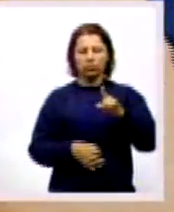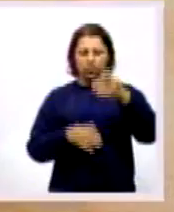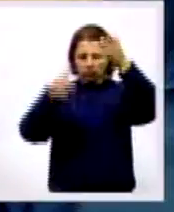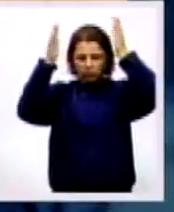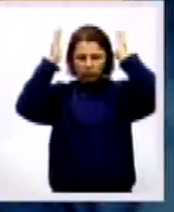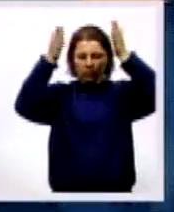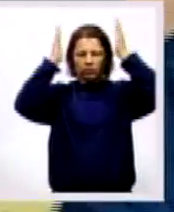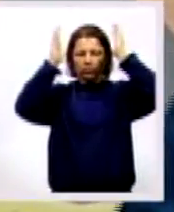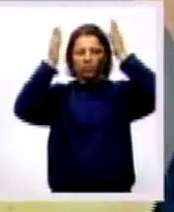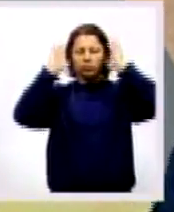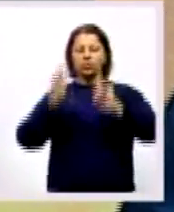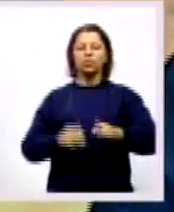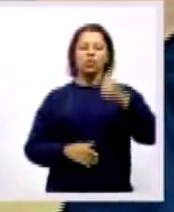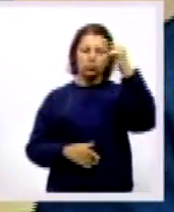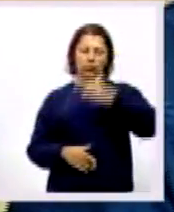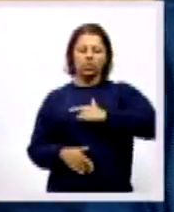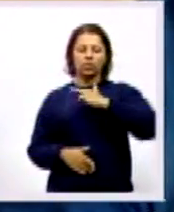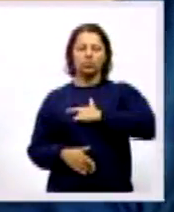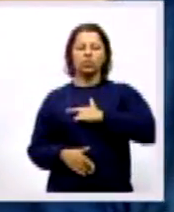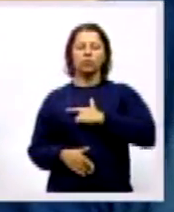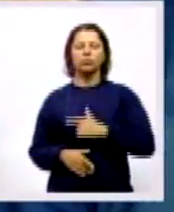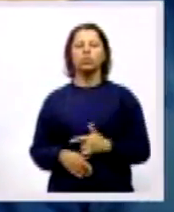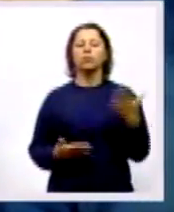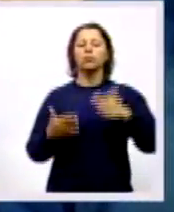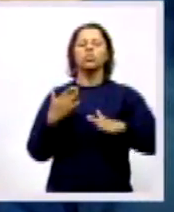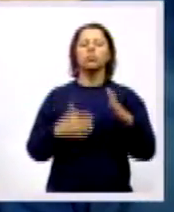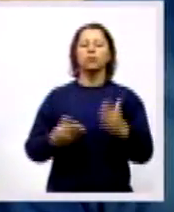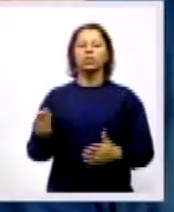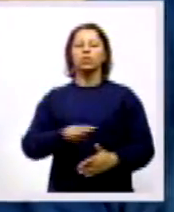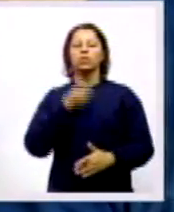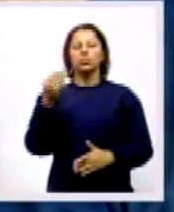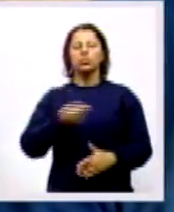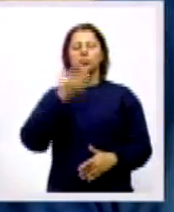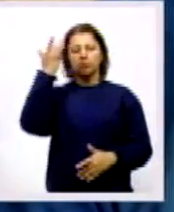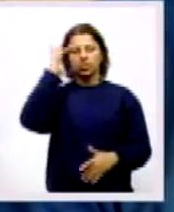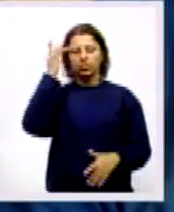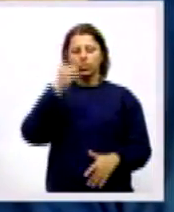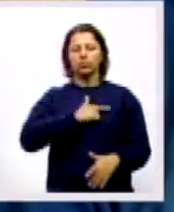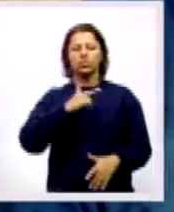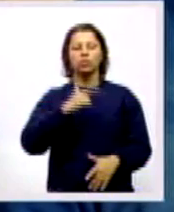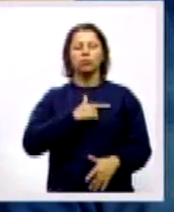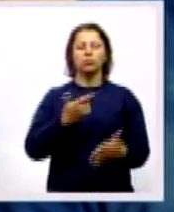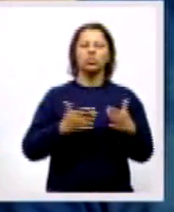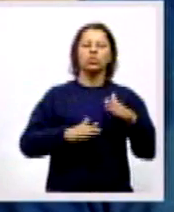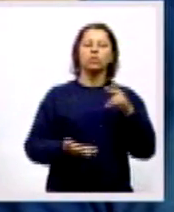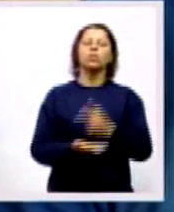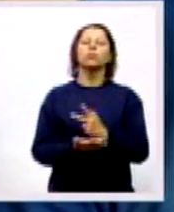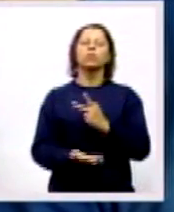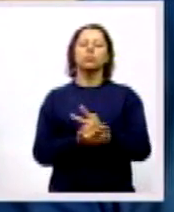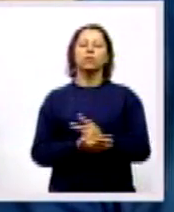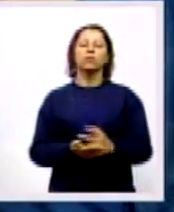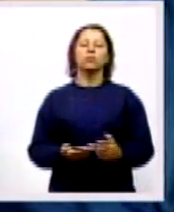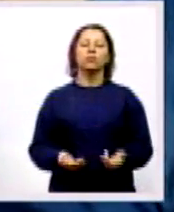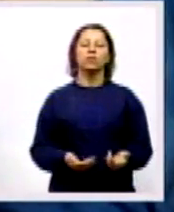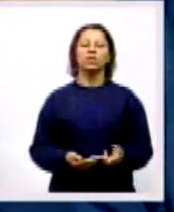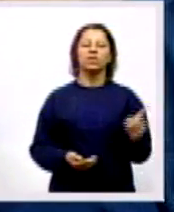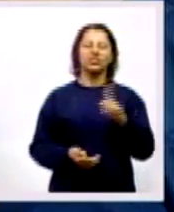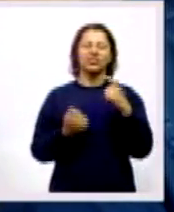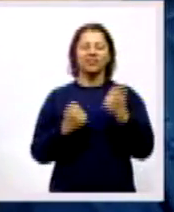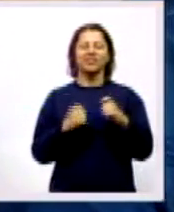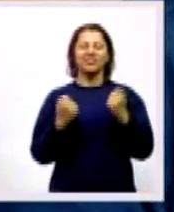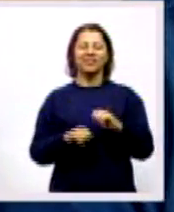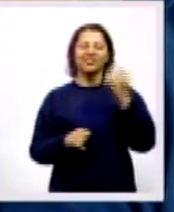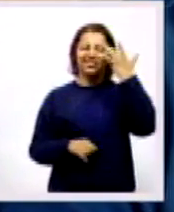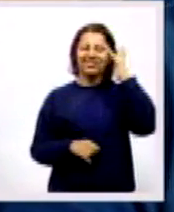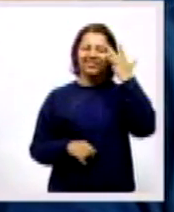burro, que você é feio. Às vezes você passa a vida inteira achando que você é feio. Às vezes é mesmo. Mas não precisa achar